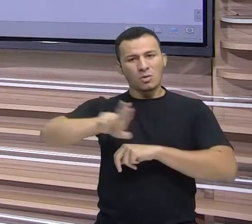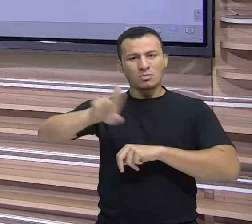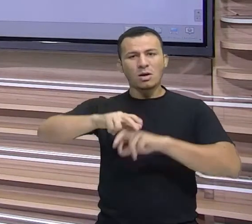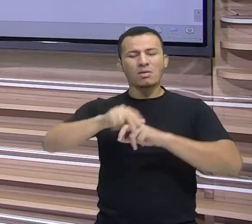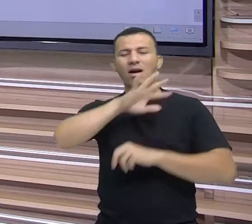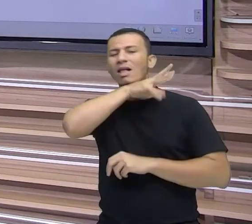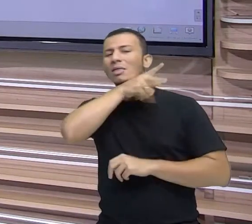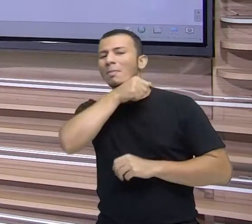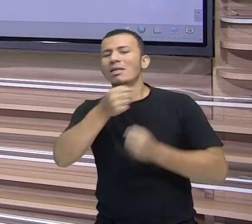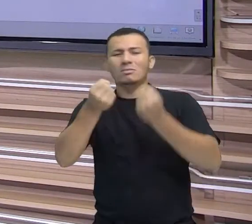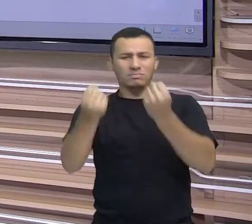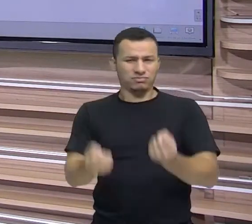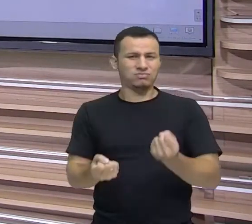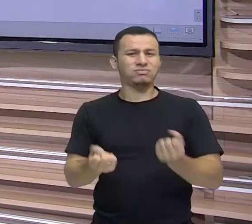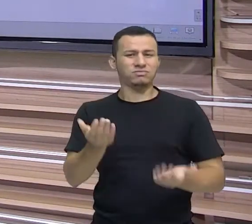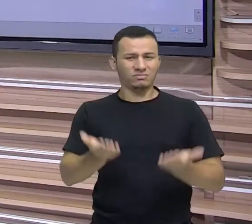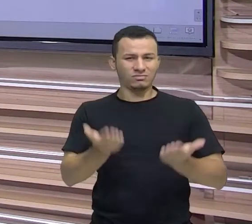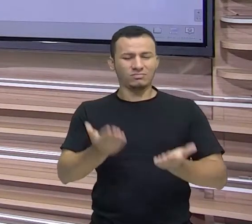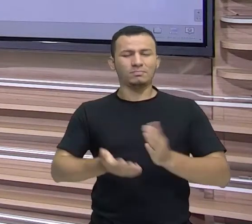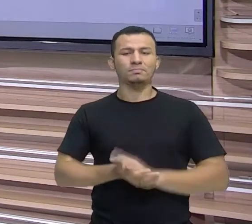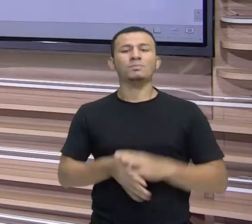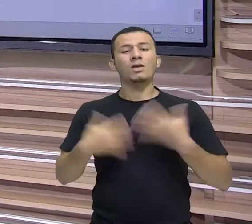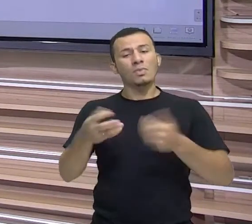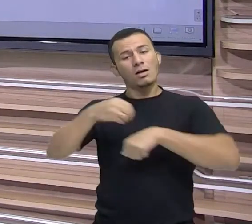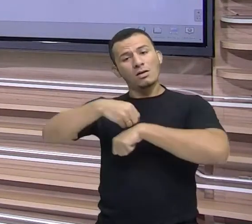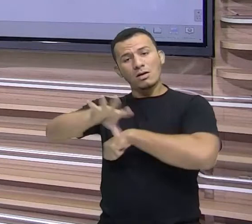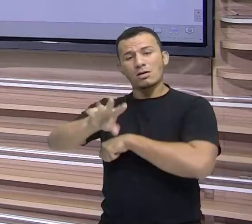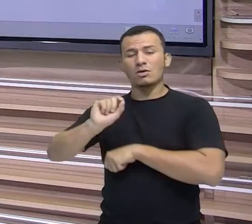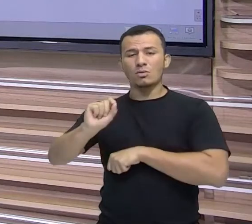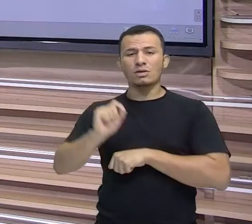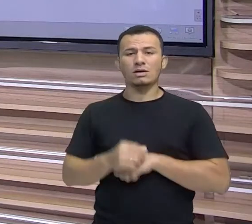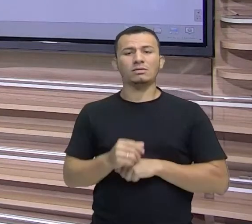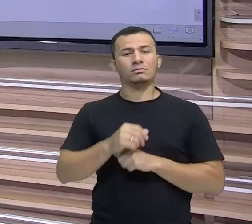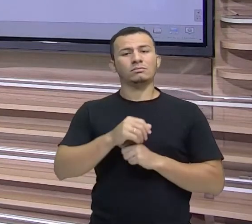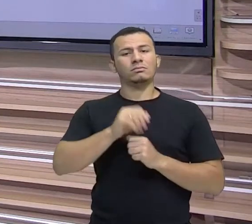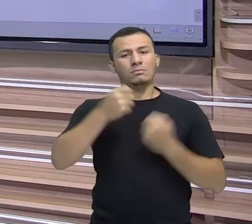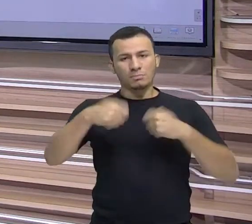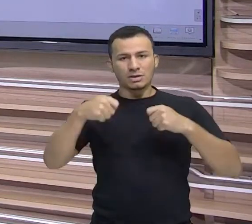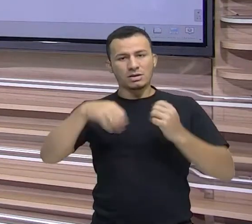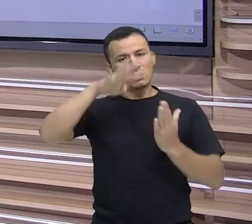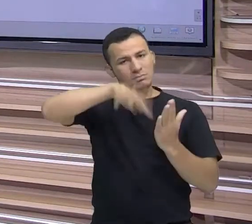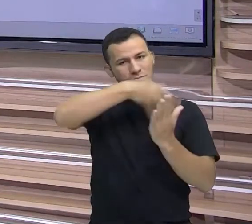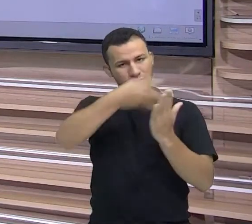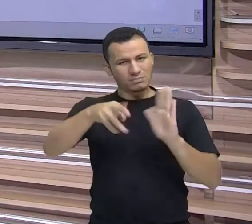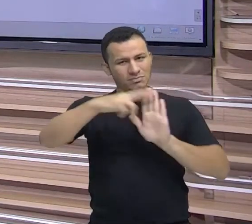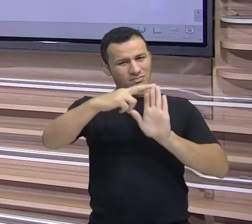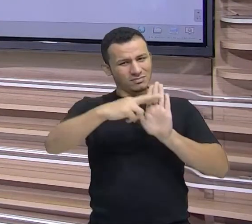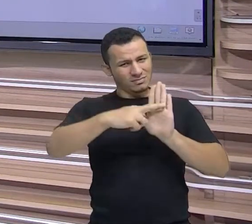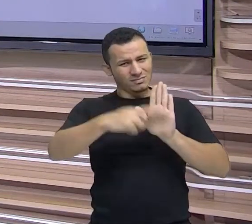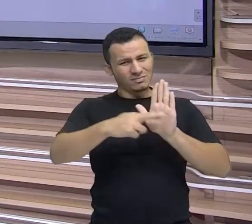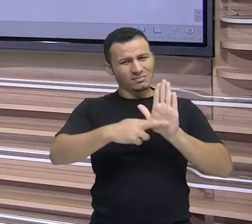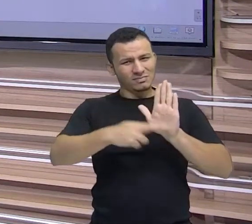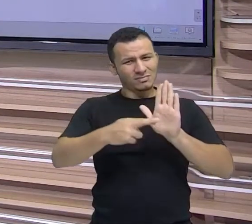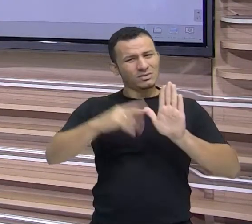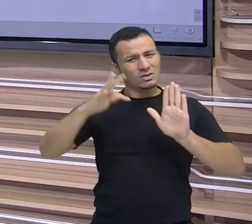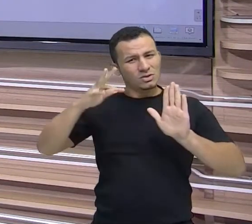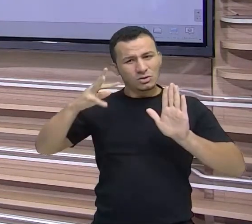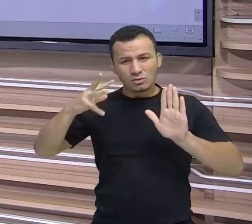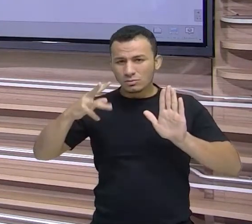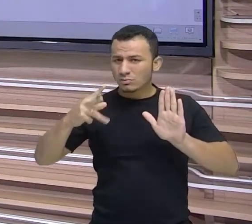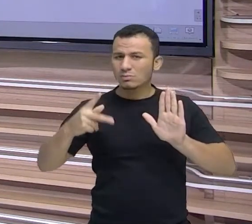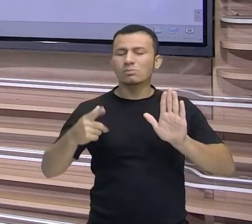medidas especiais. Então, o que eu recomendo que você faça? Além da tabela, onde nós temos quilograma,